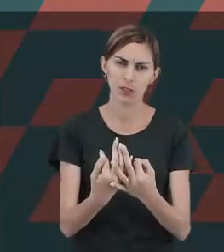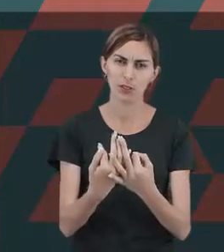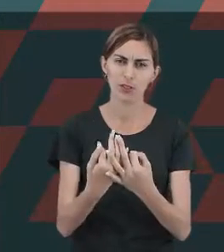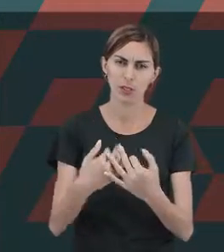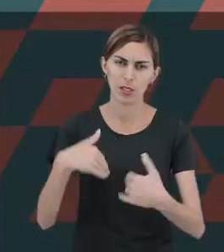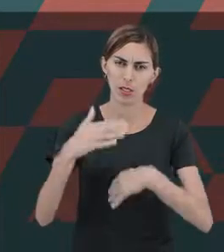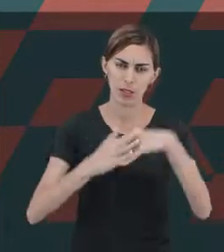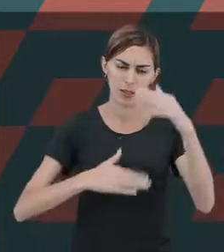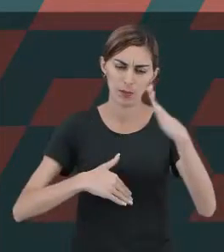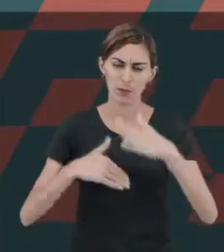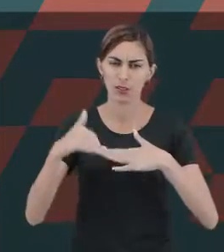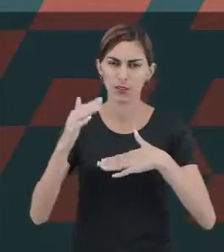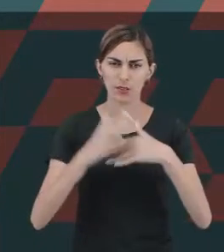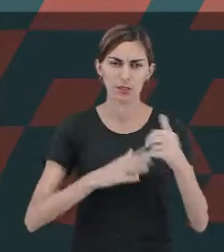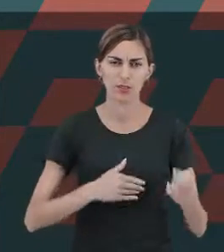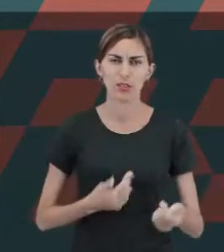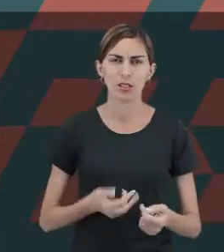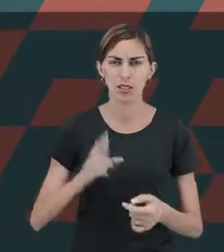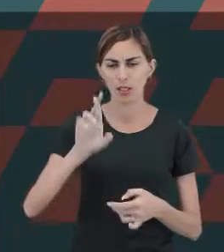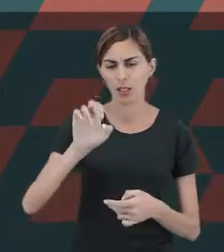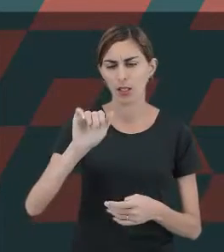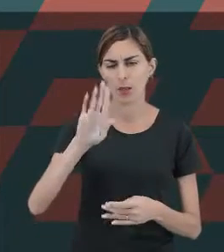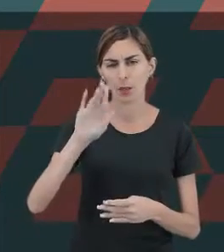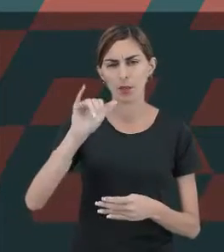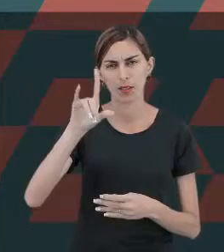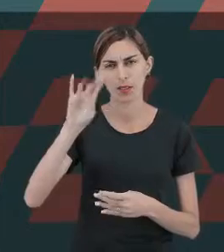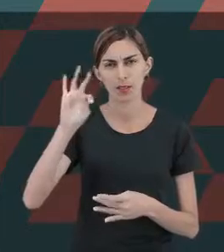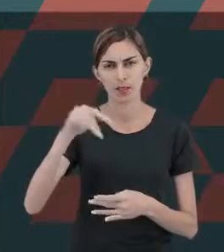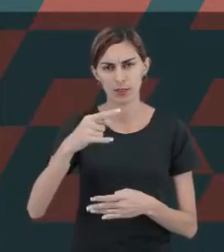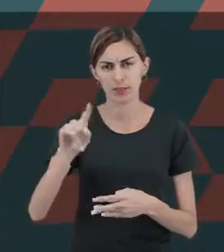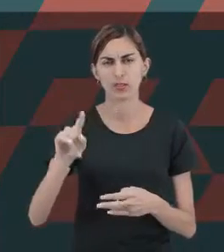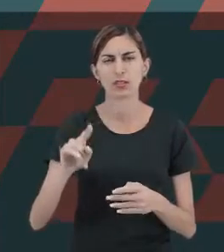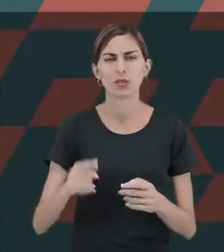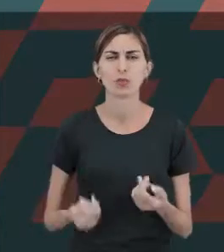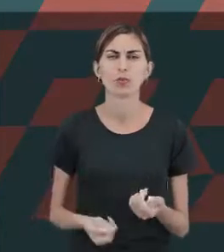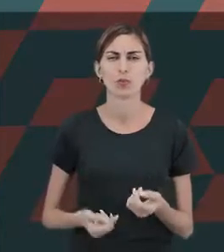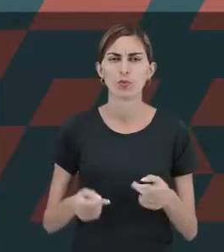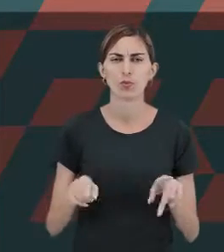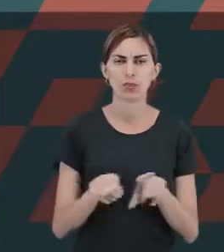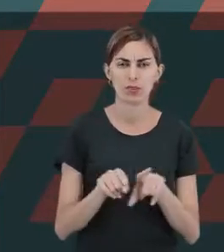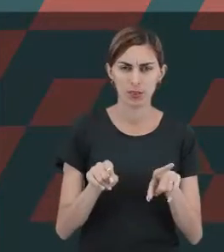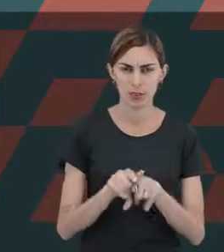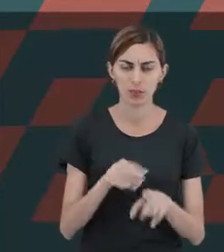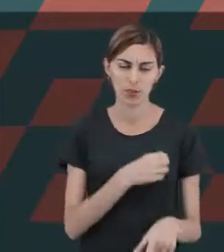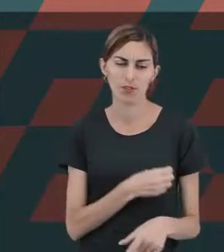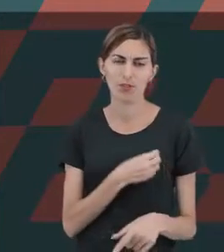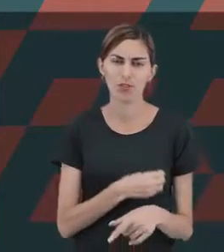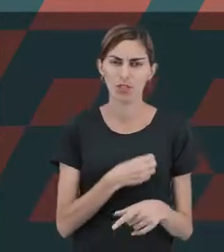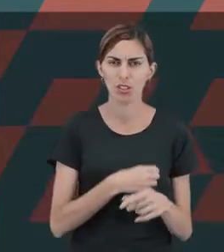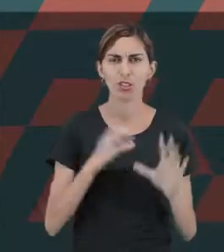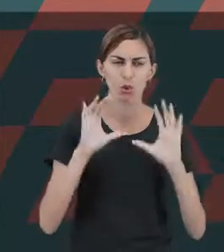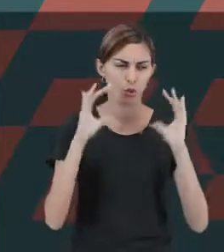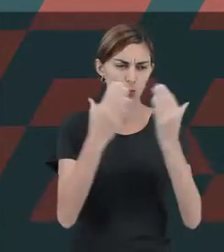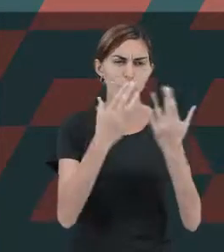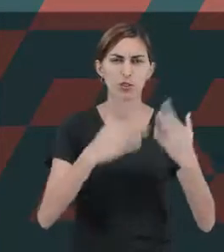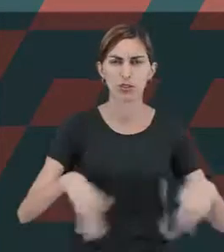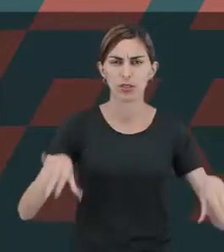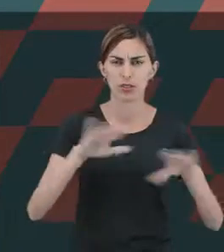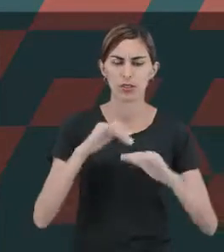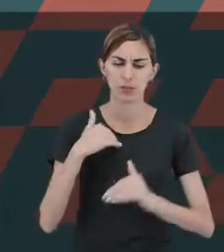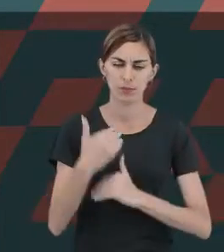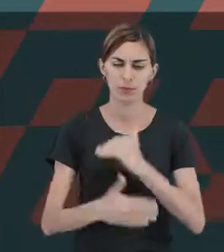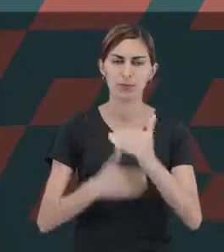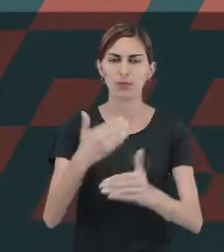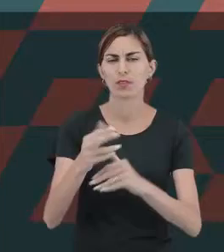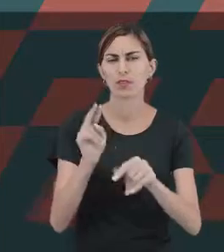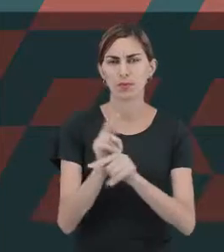a habilitação e a reabilitação da sua integração à vida comunitária. Então, no